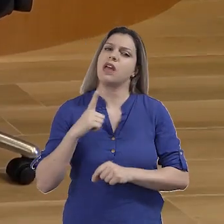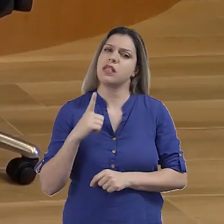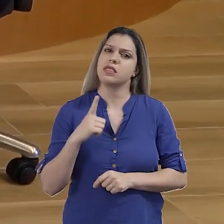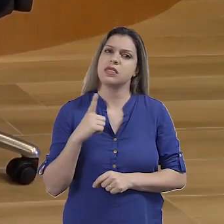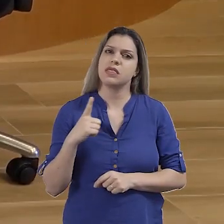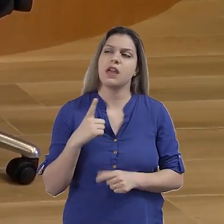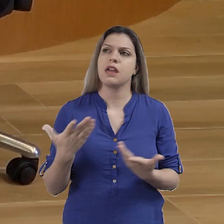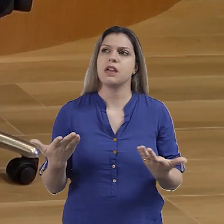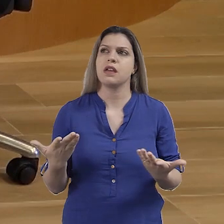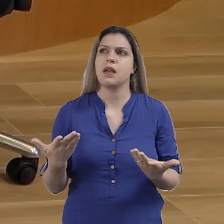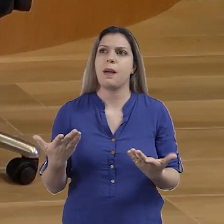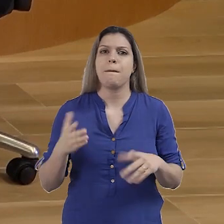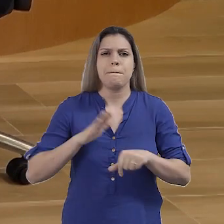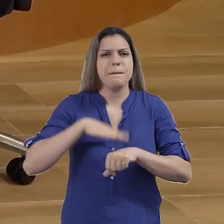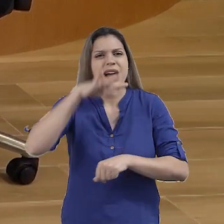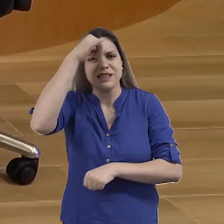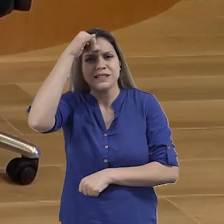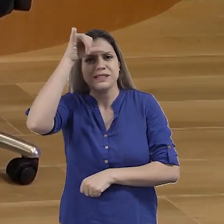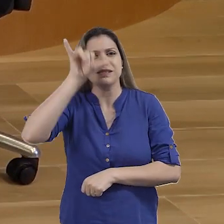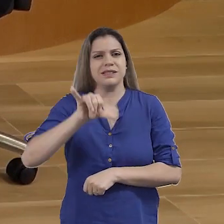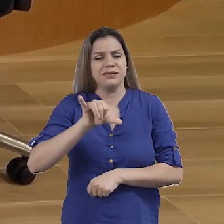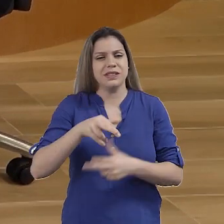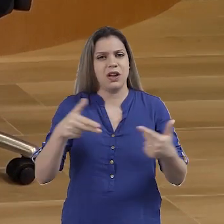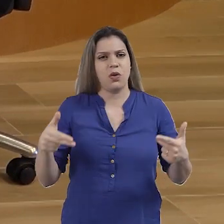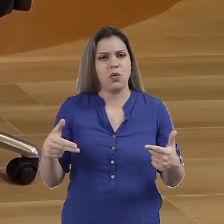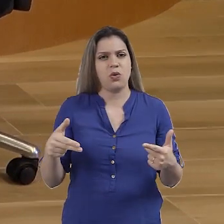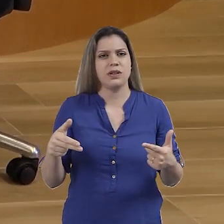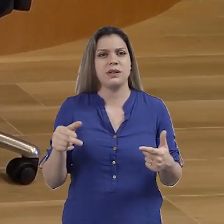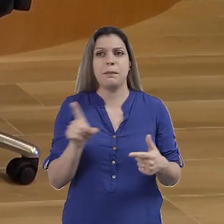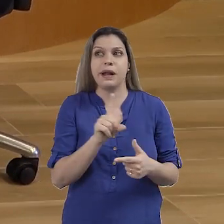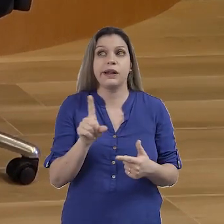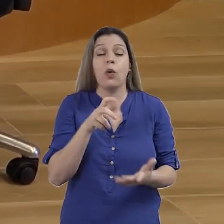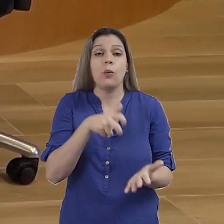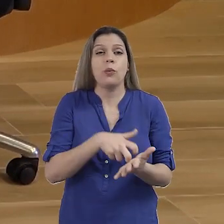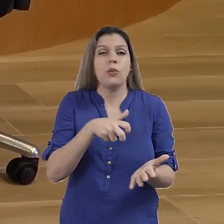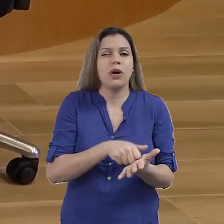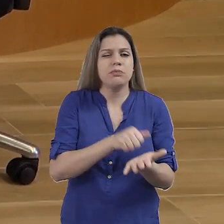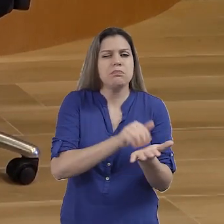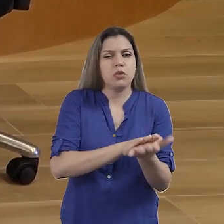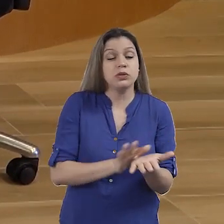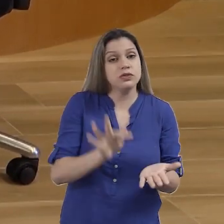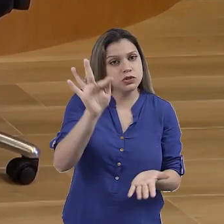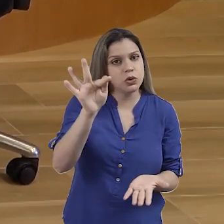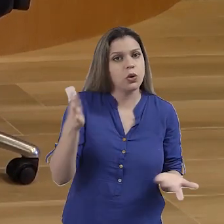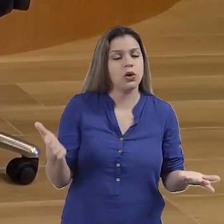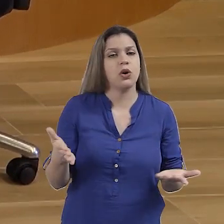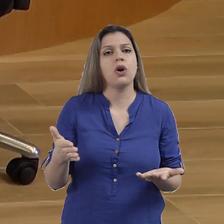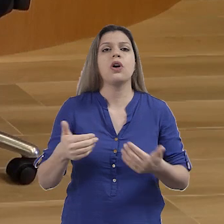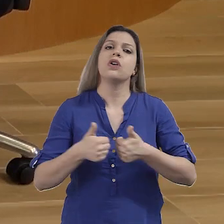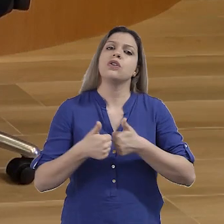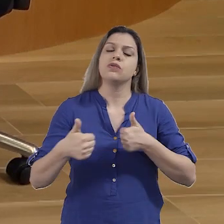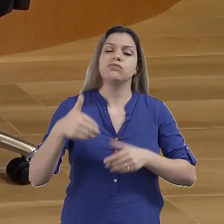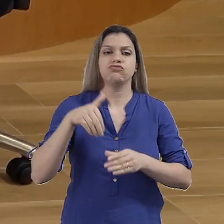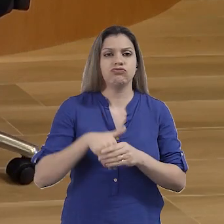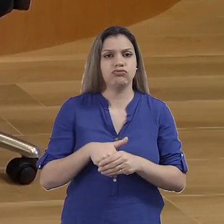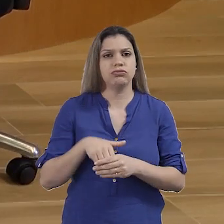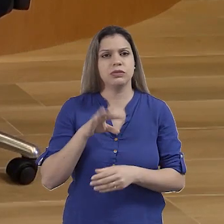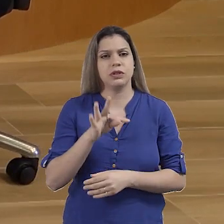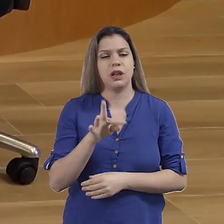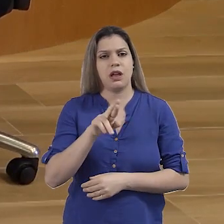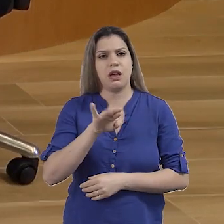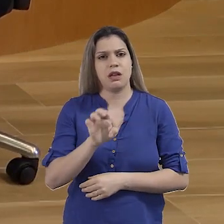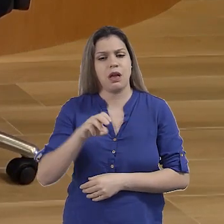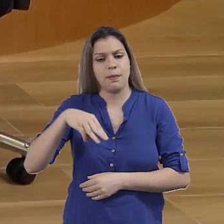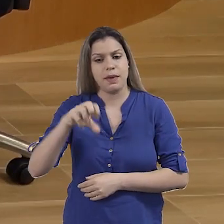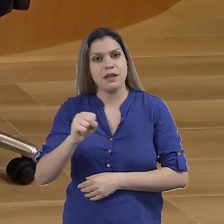atual são ações mais preventivas do que precisar penalizar lá na frente. E o TRE-MS tem feito esse